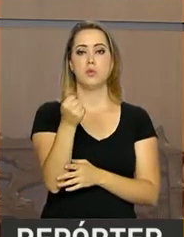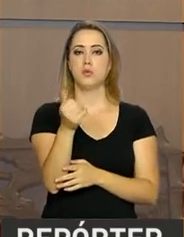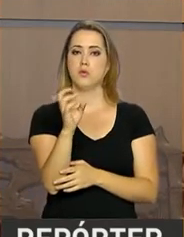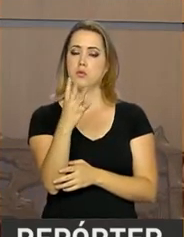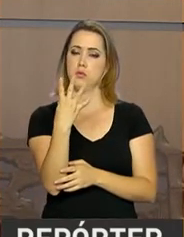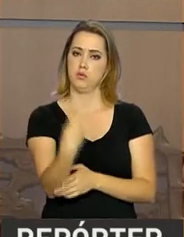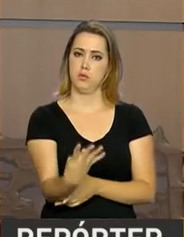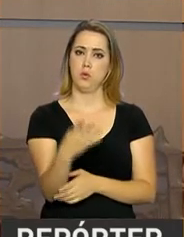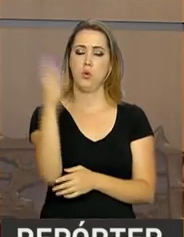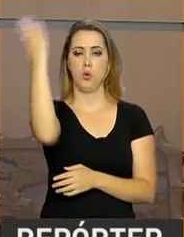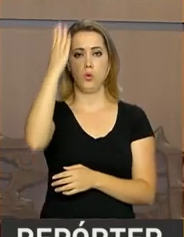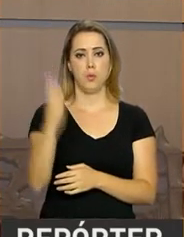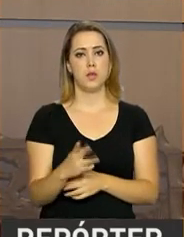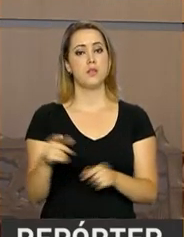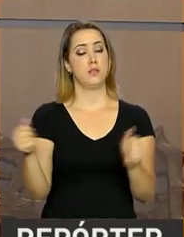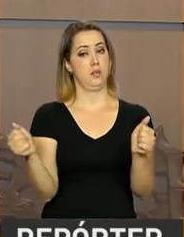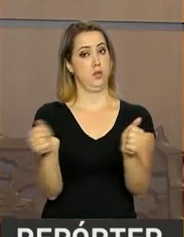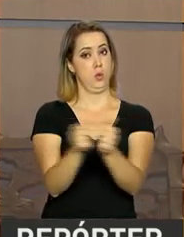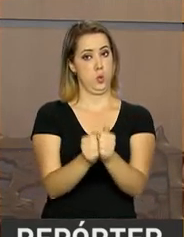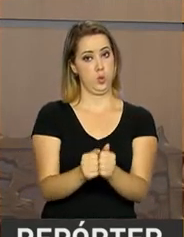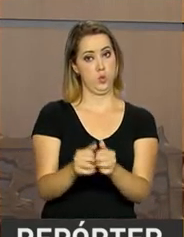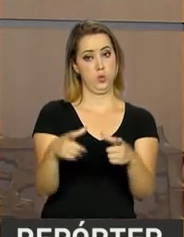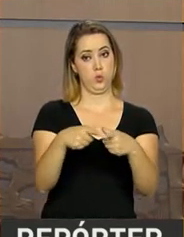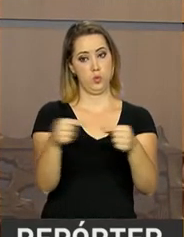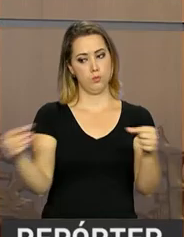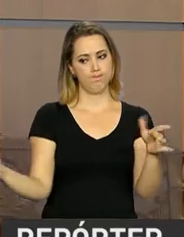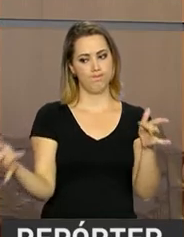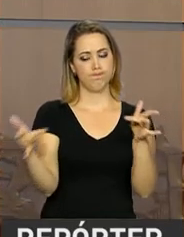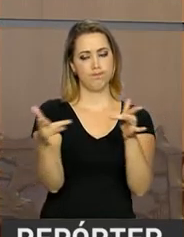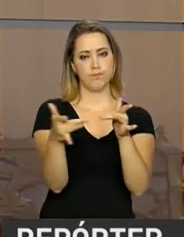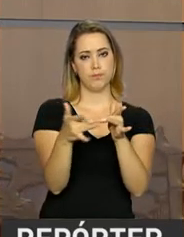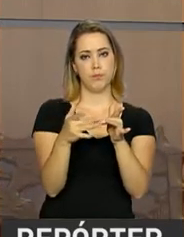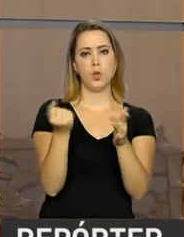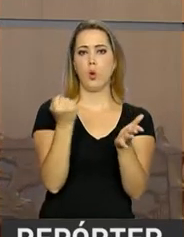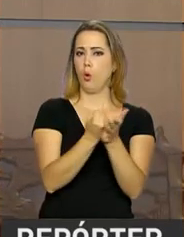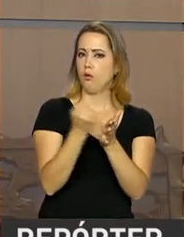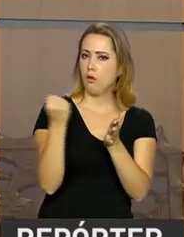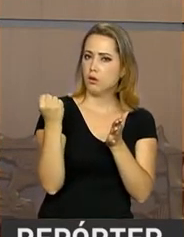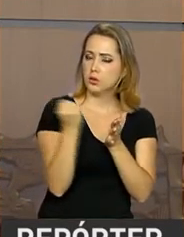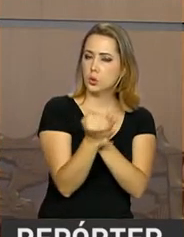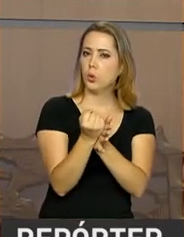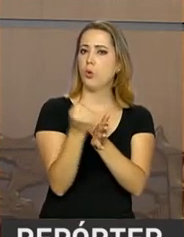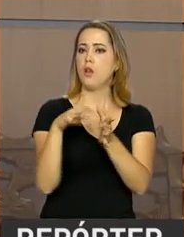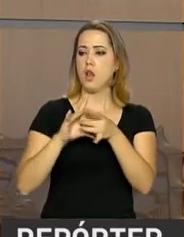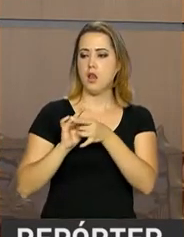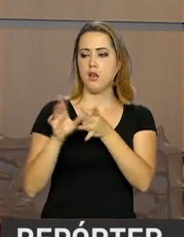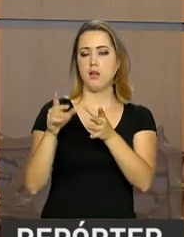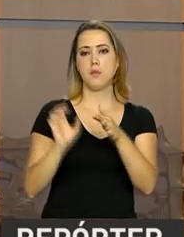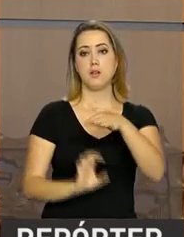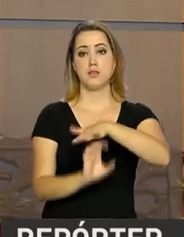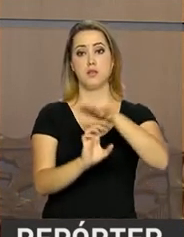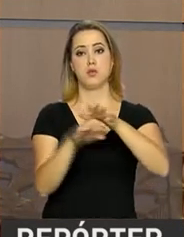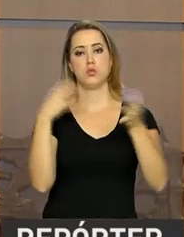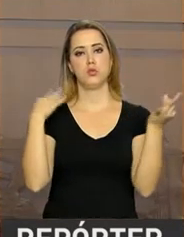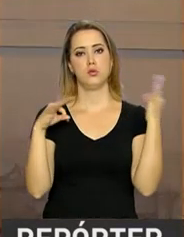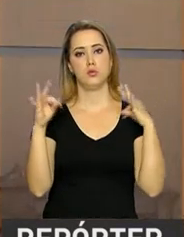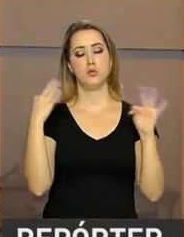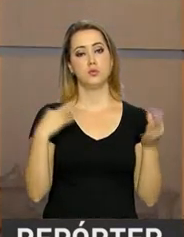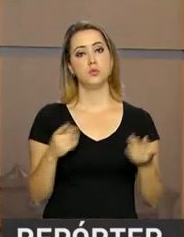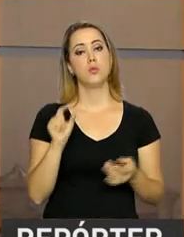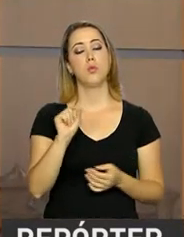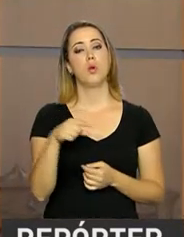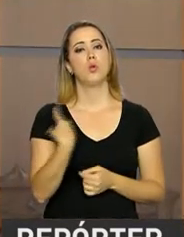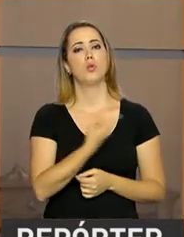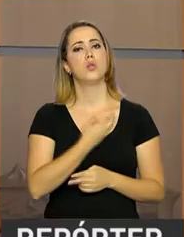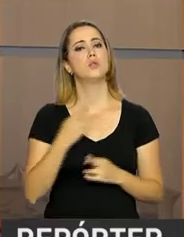brasileiro fez um acordo com o governo chinês para gerenciamento das agências de turismo que poderão trabalhar com receptivo chinês o que